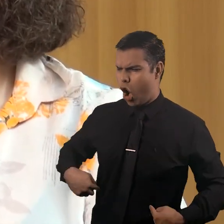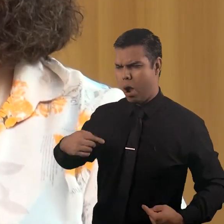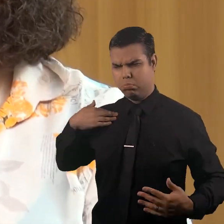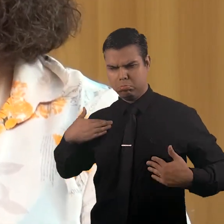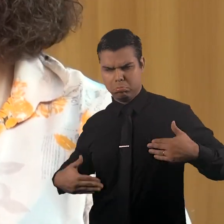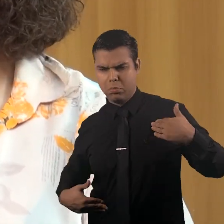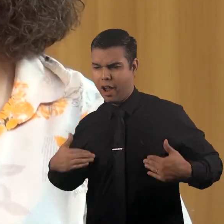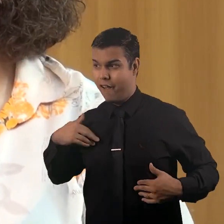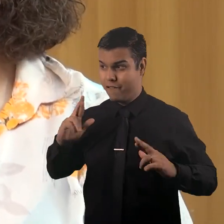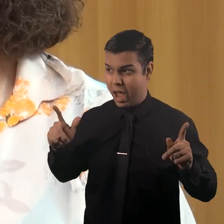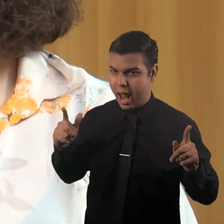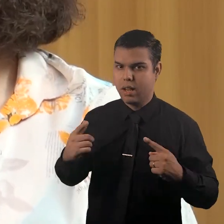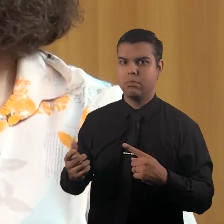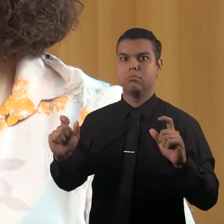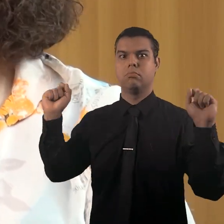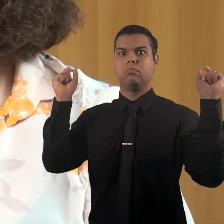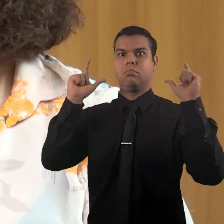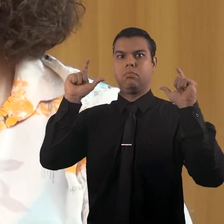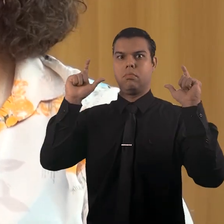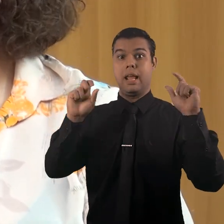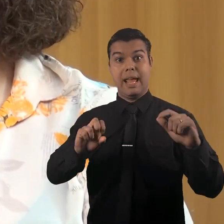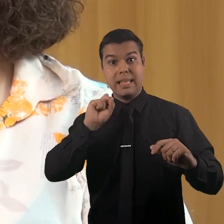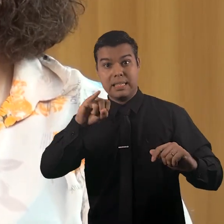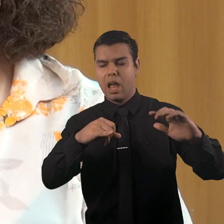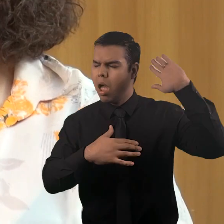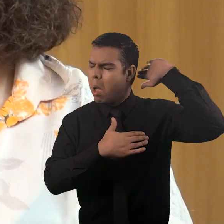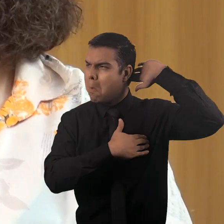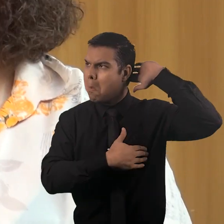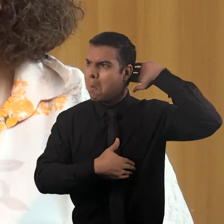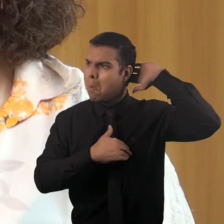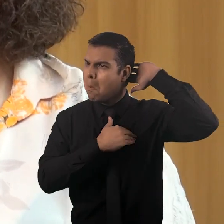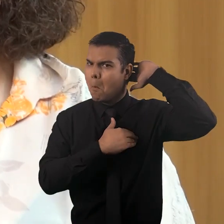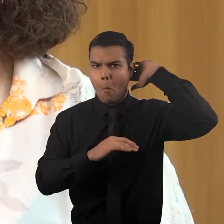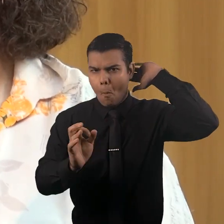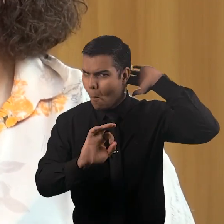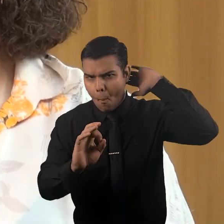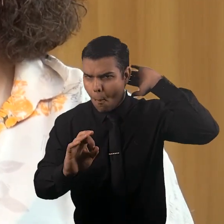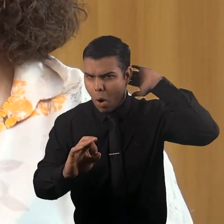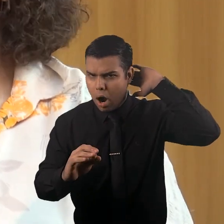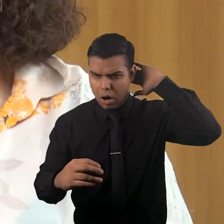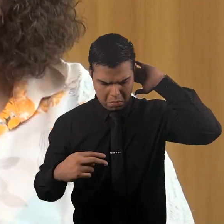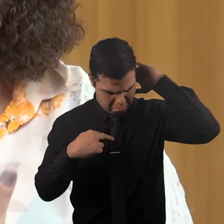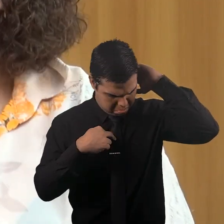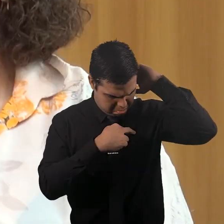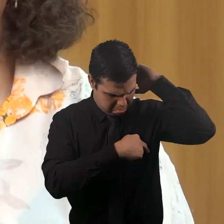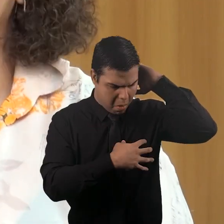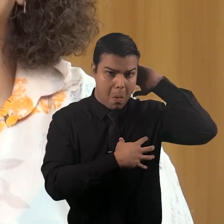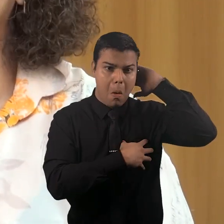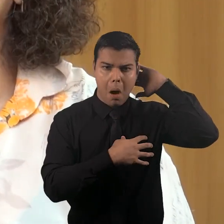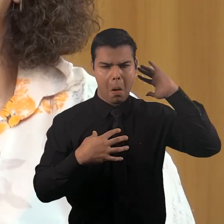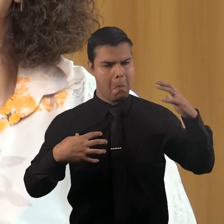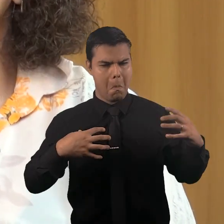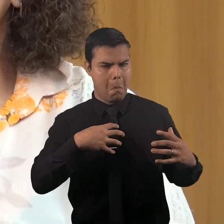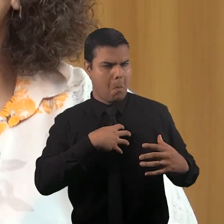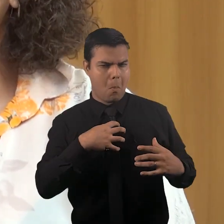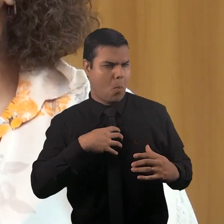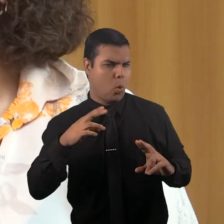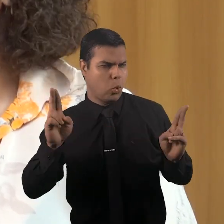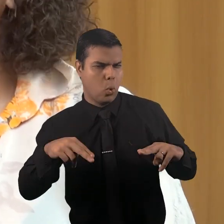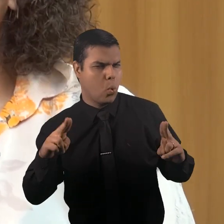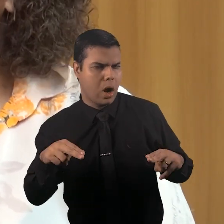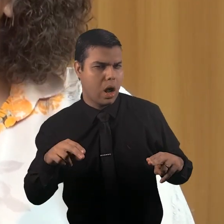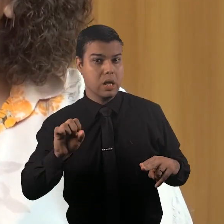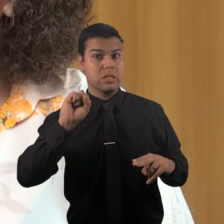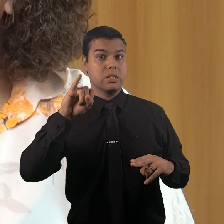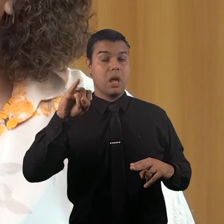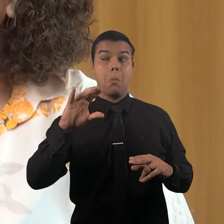no seu corpo, é um sinal de alerta. Agora, se você não faz o autoexame, se você nunca nem olhou para o seu seio, se você não sabe nem como é o formato dele, você nunca vai se